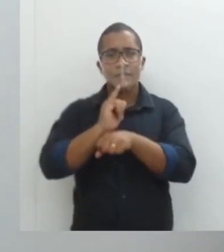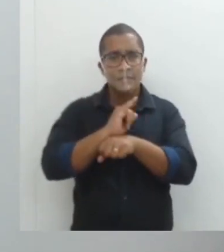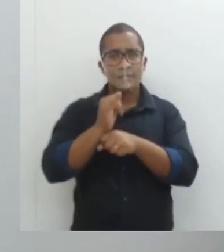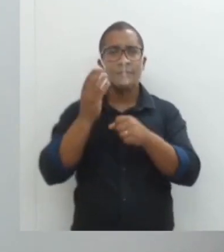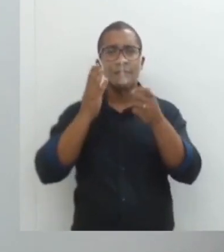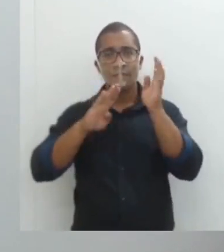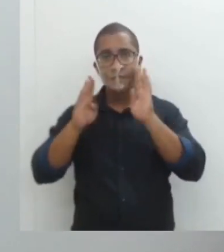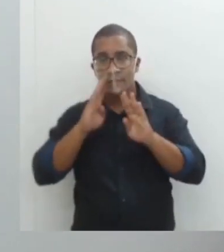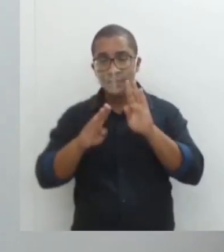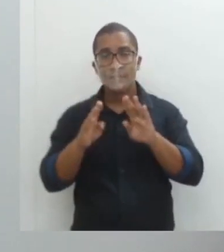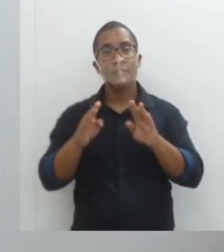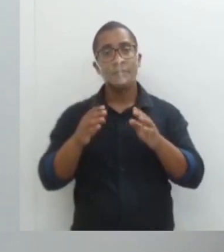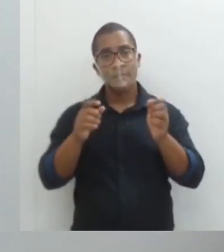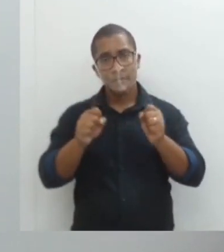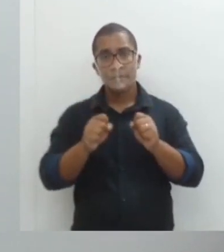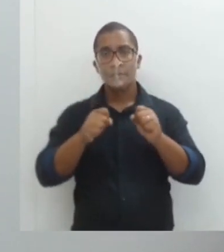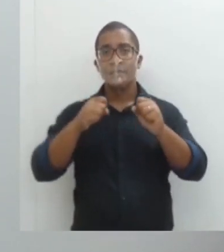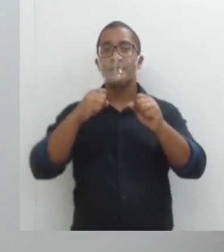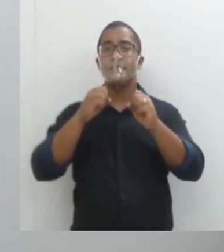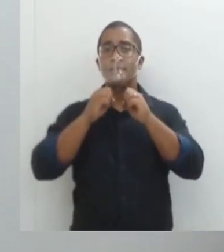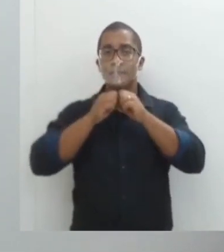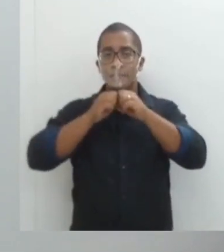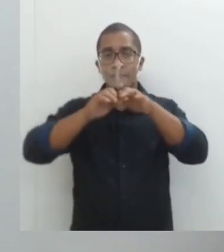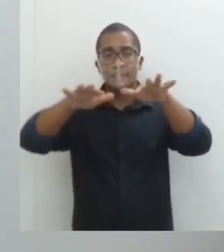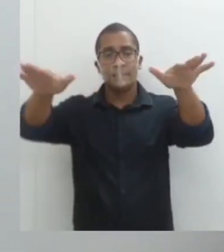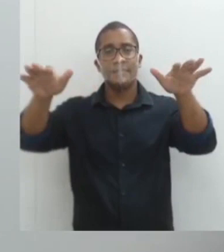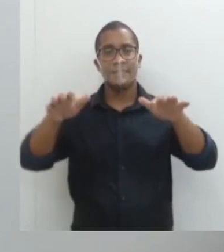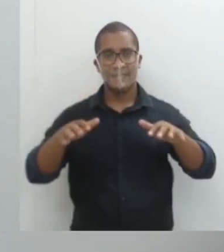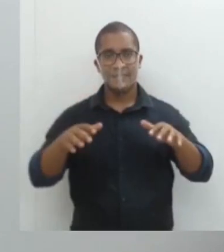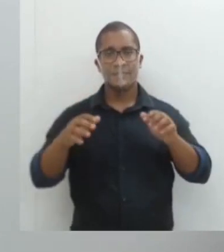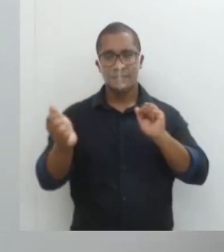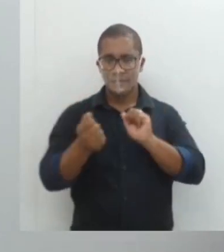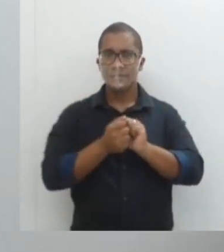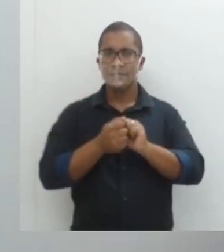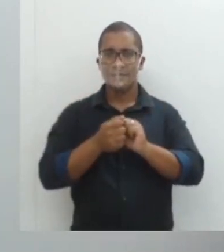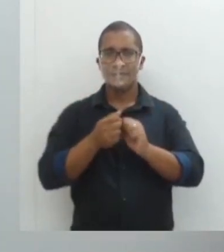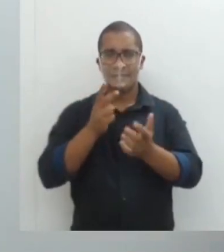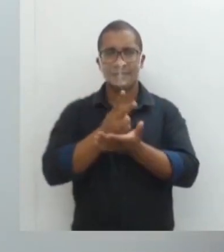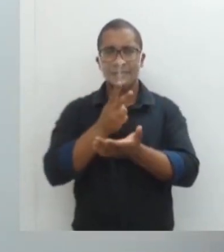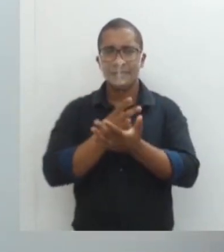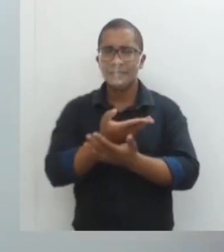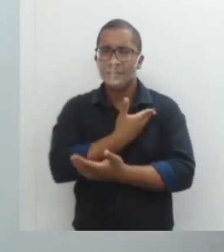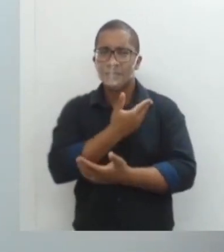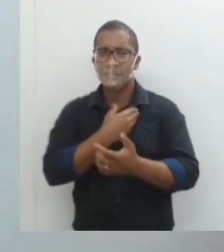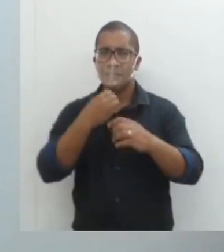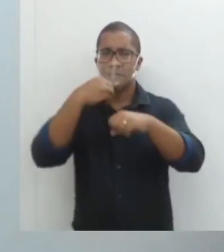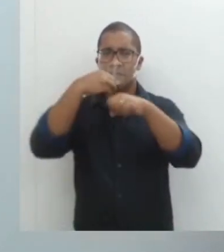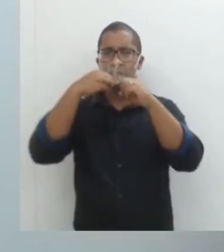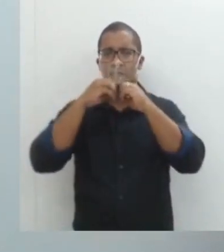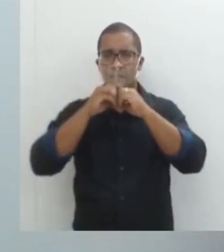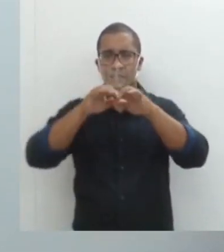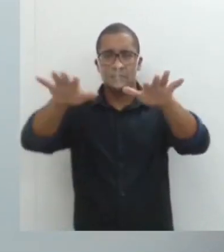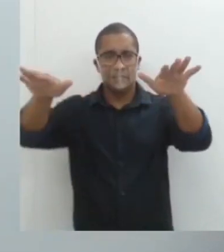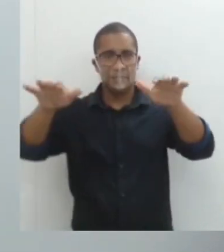Facebook e compartilha sempre o vídeo, compartilha com a galera e sem dúvida